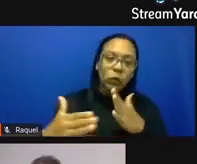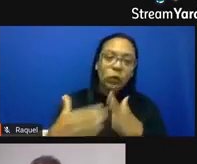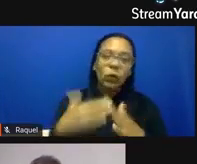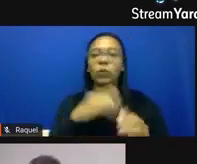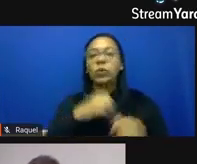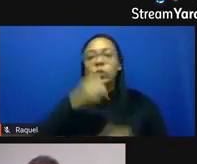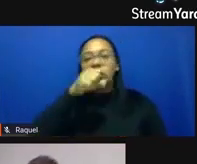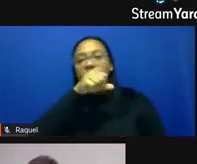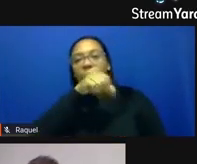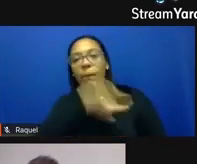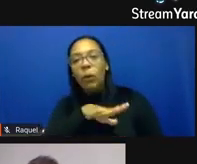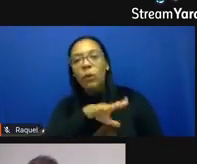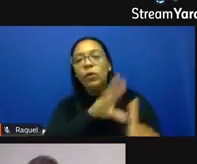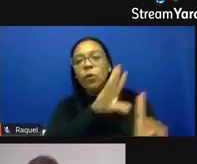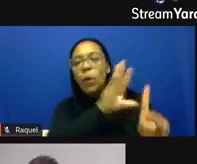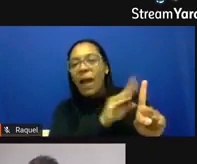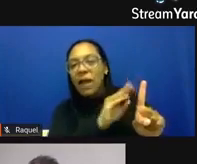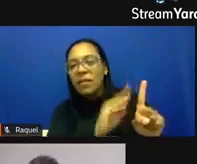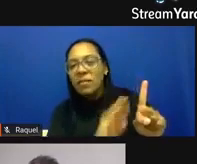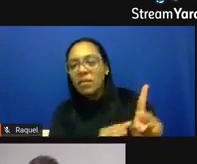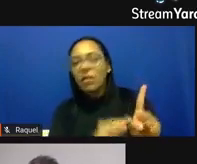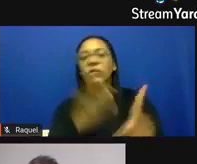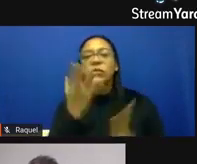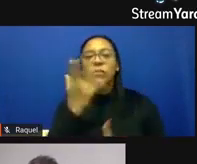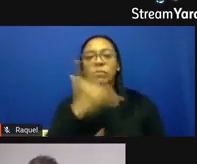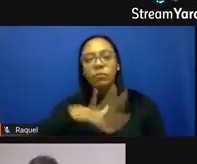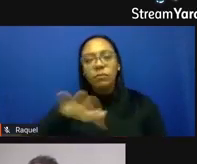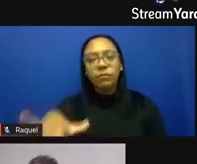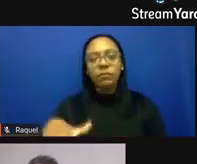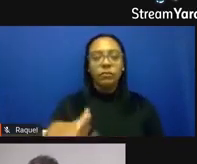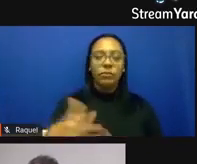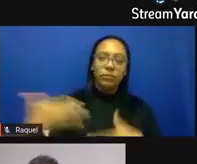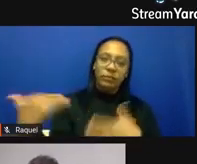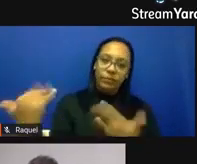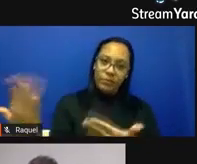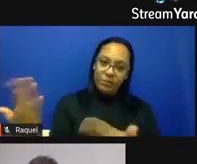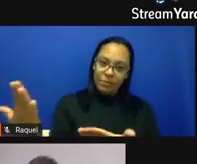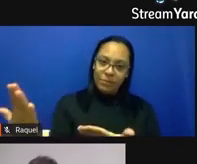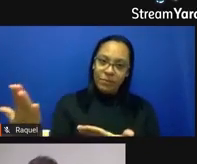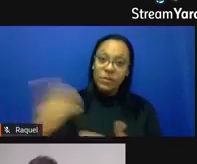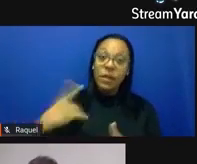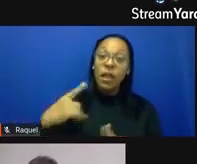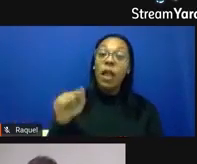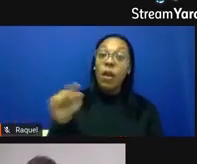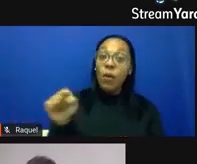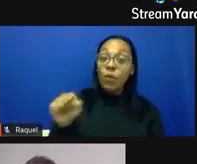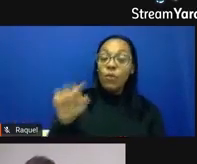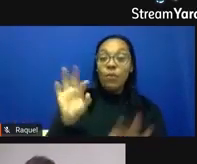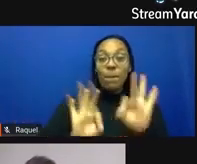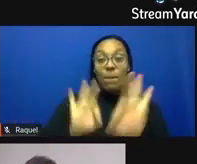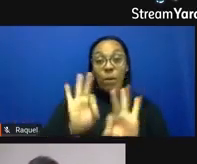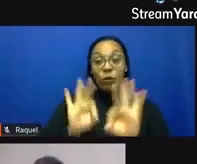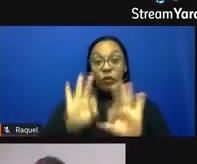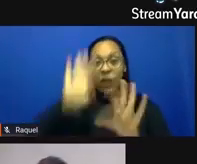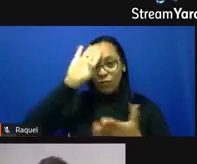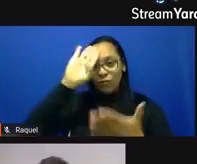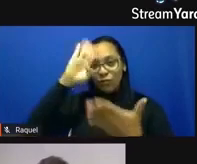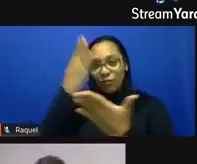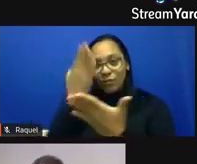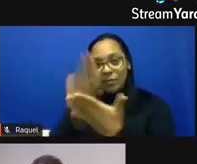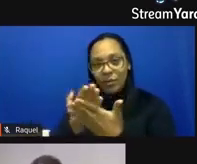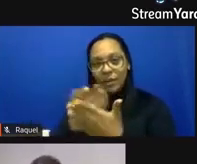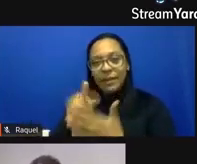e adolescentes, né? Então, o projeto Confiar, ele dá uma atenção especial para essas pequenas vítimas,